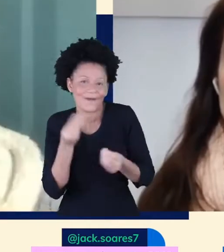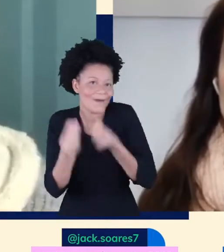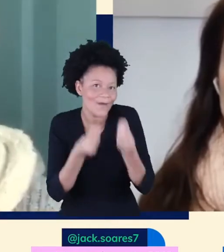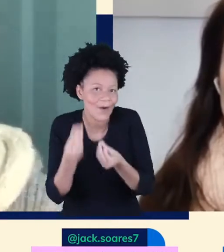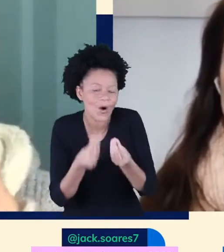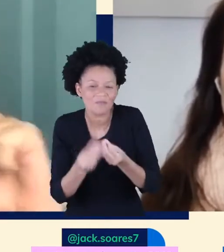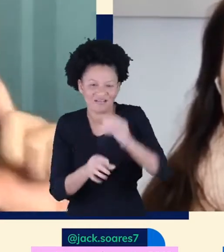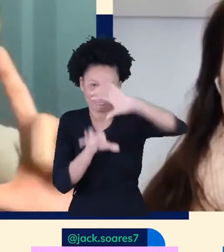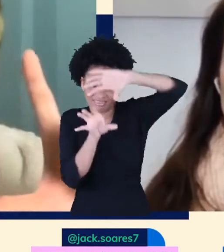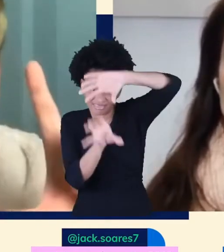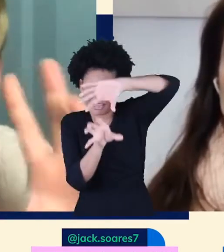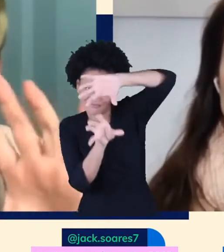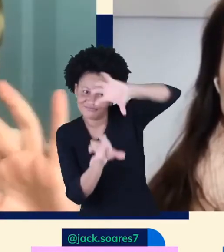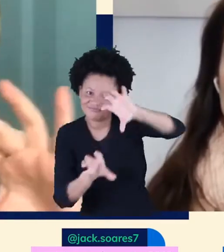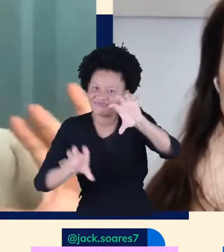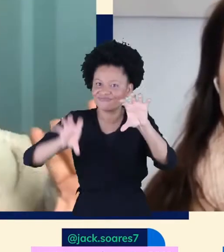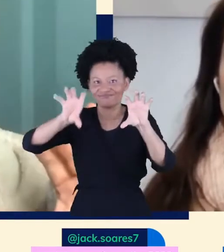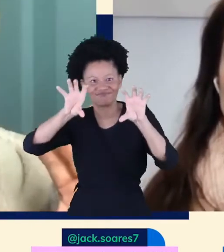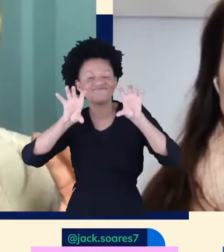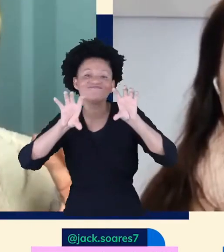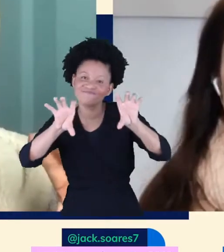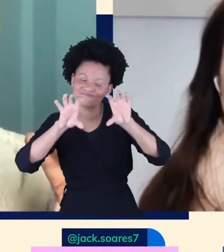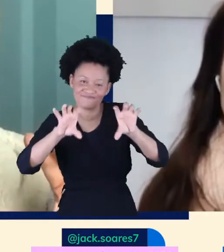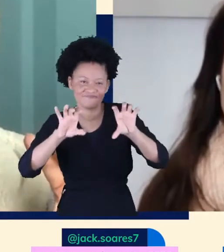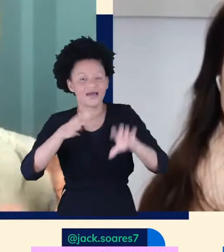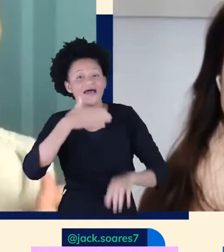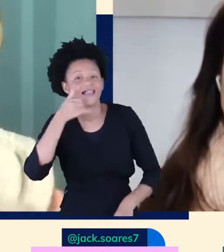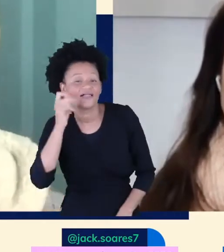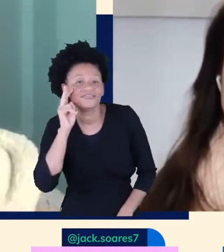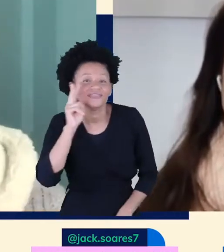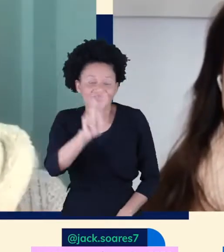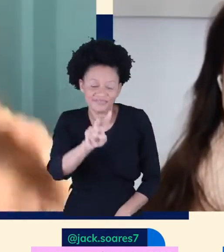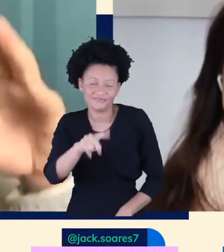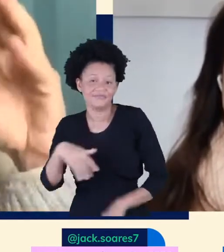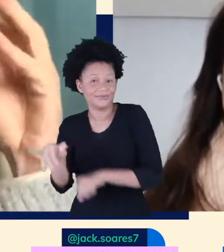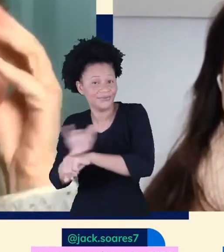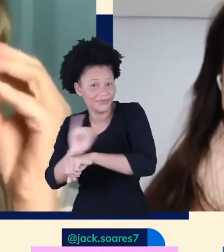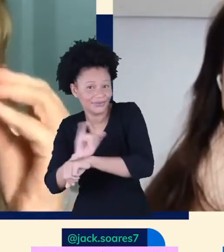assim, de colocar na horizontal para ficar melhor de assistir no YouTube e no Facebook.